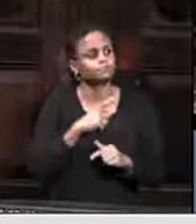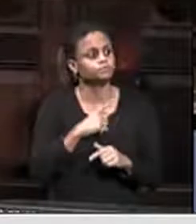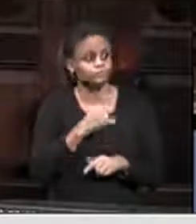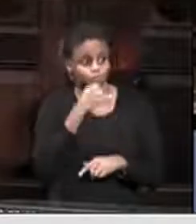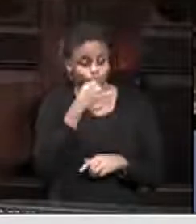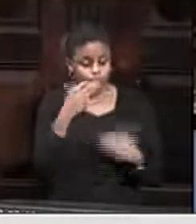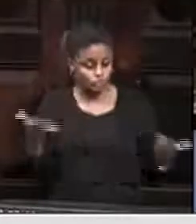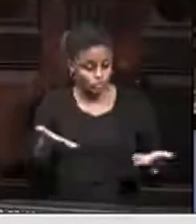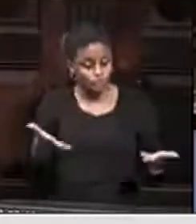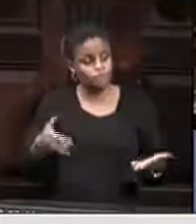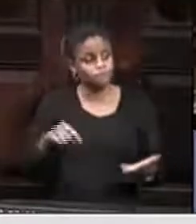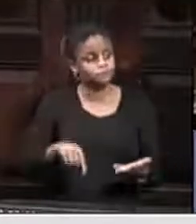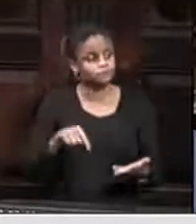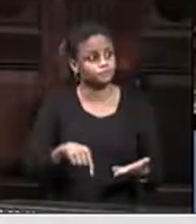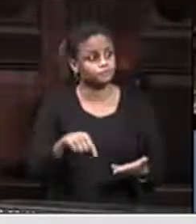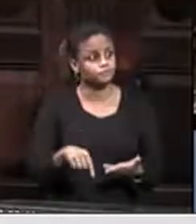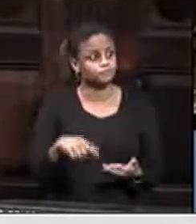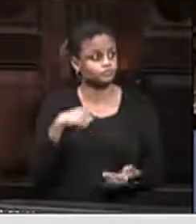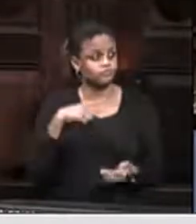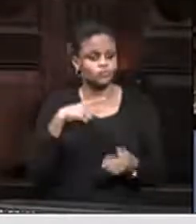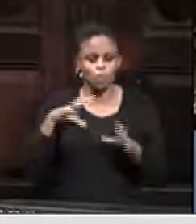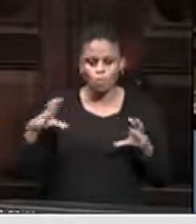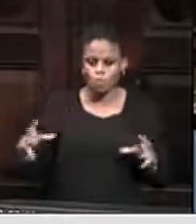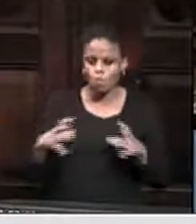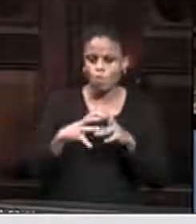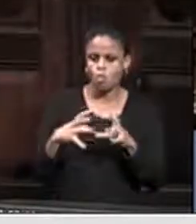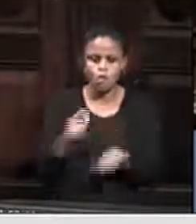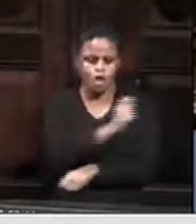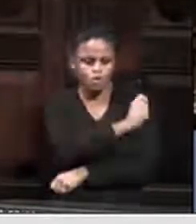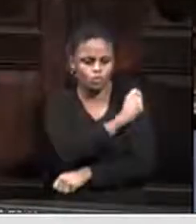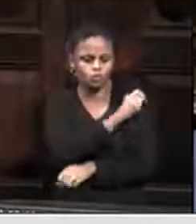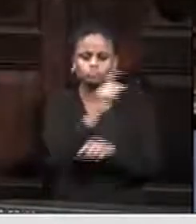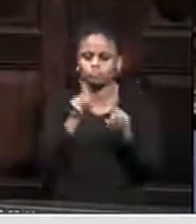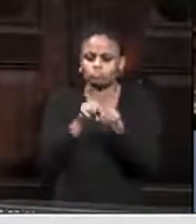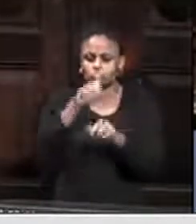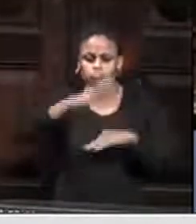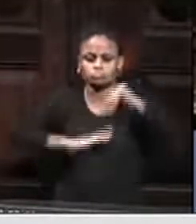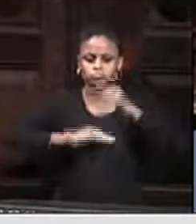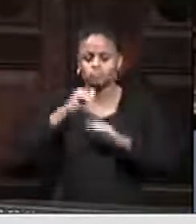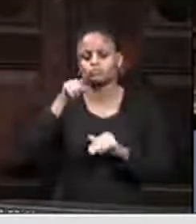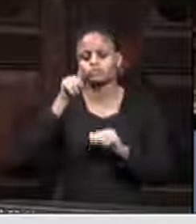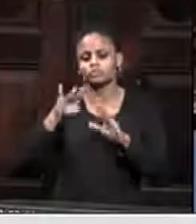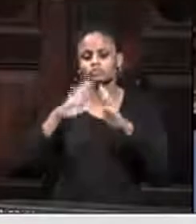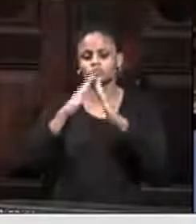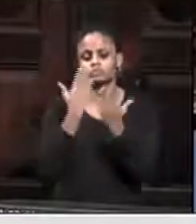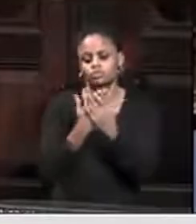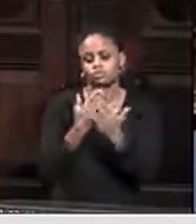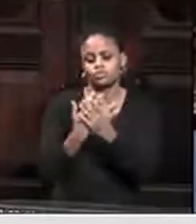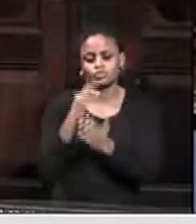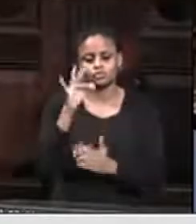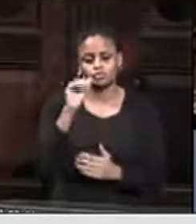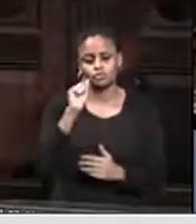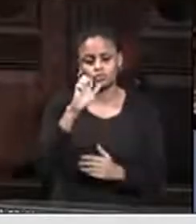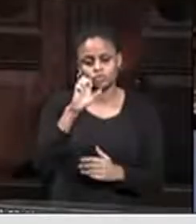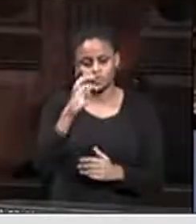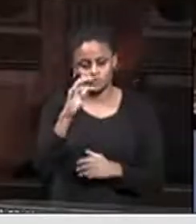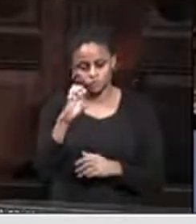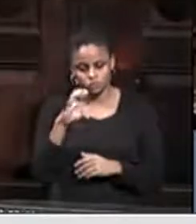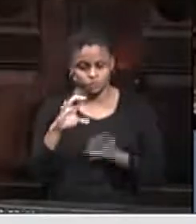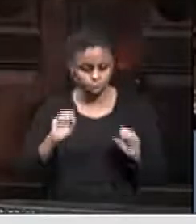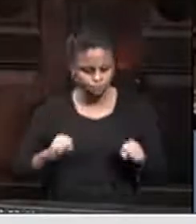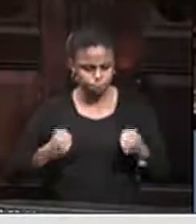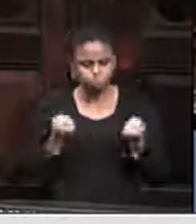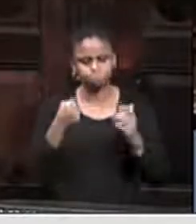uma substanciosa representação da FAETEC lutando para conquistar